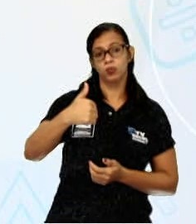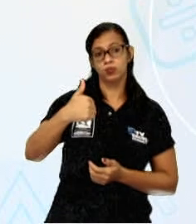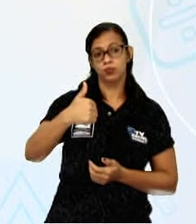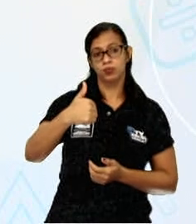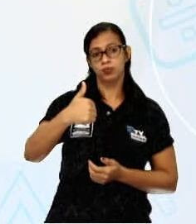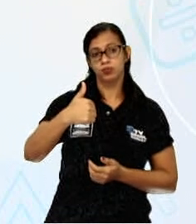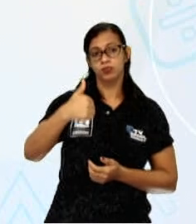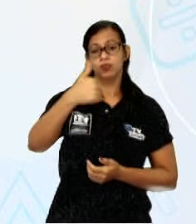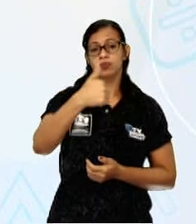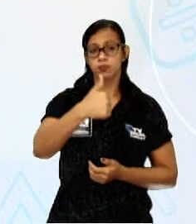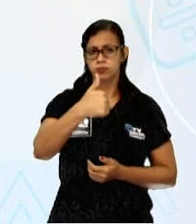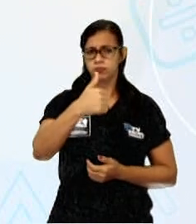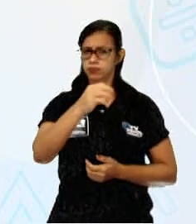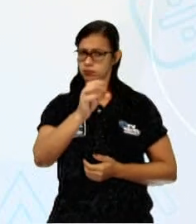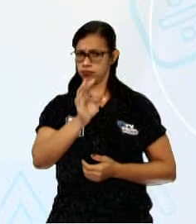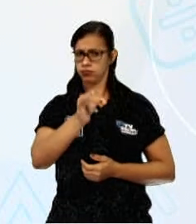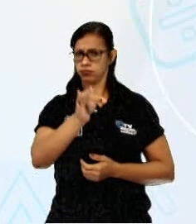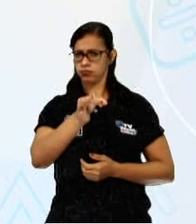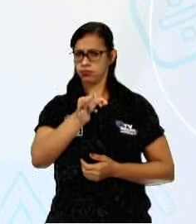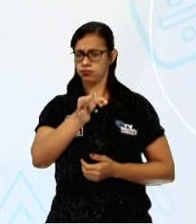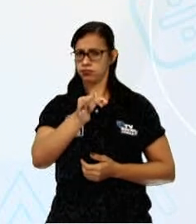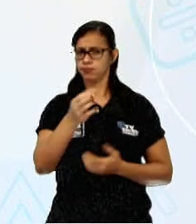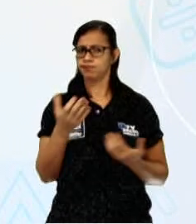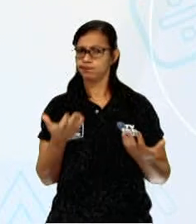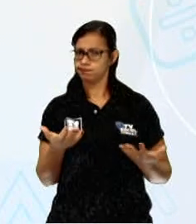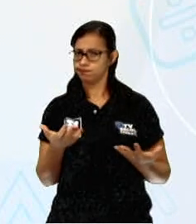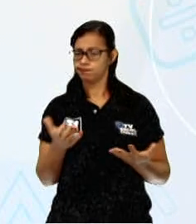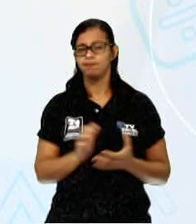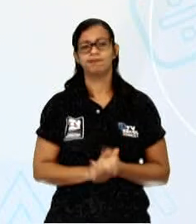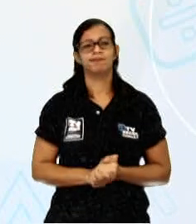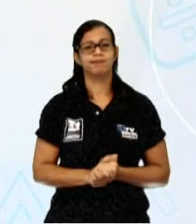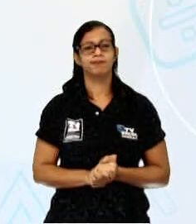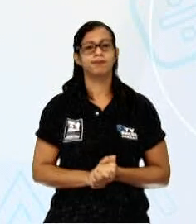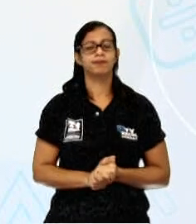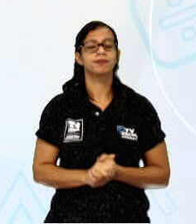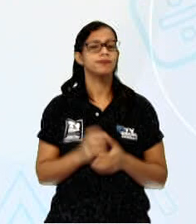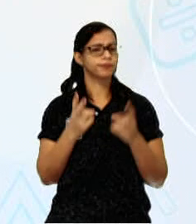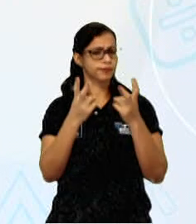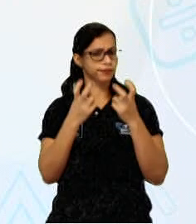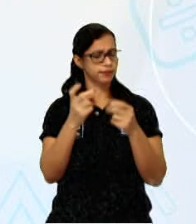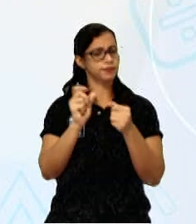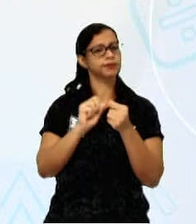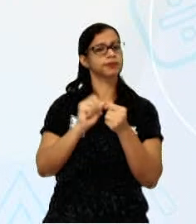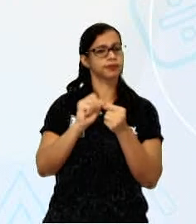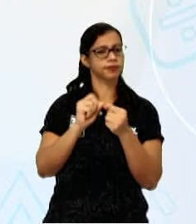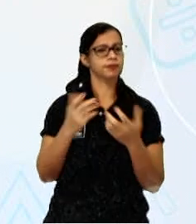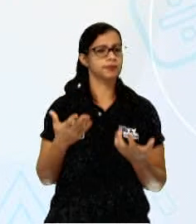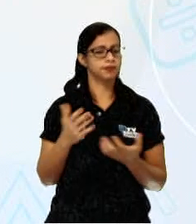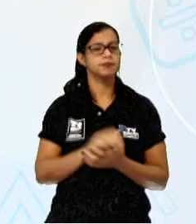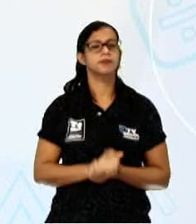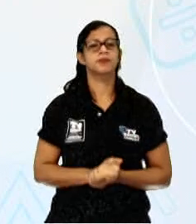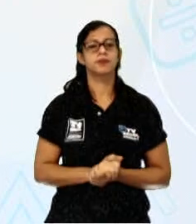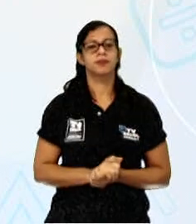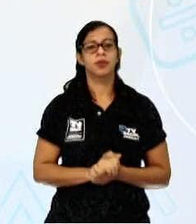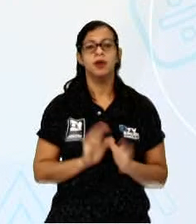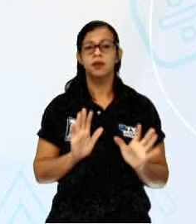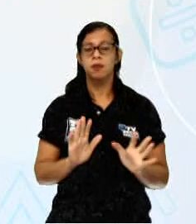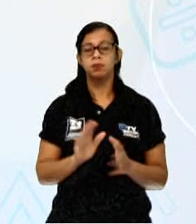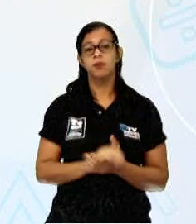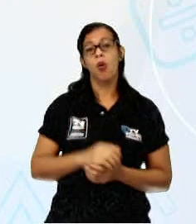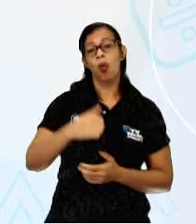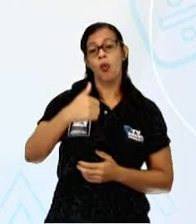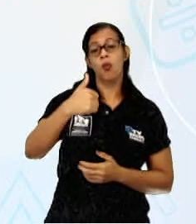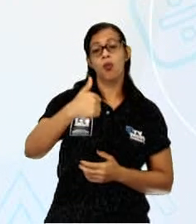algarismos Olha só como nós vamos fazer e nós vamos colocar um a